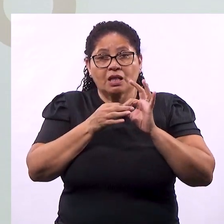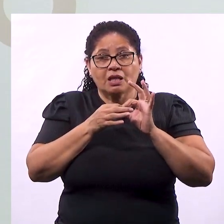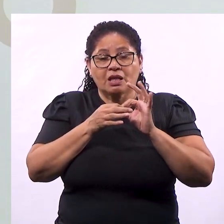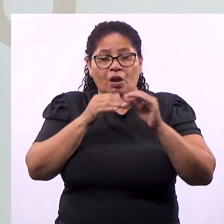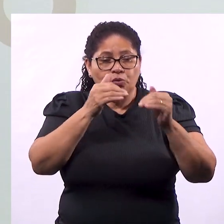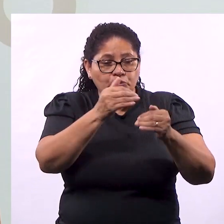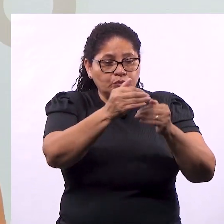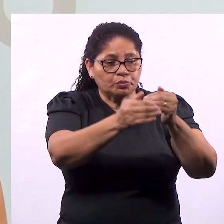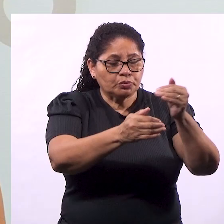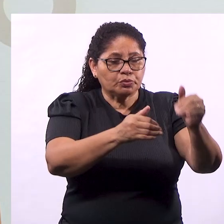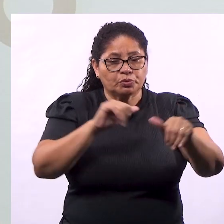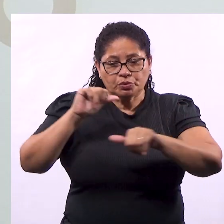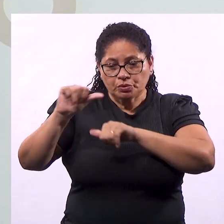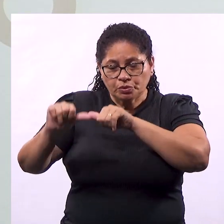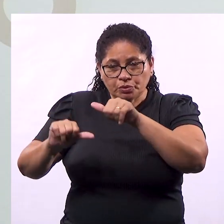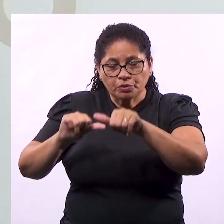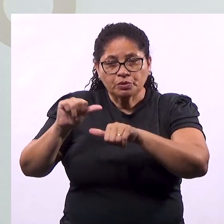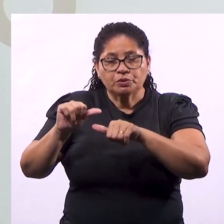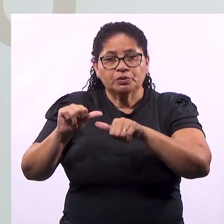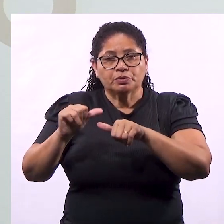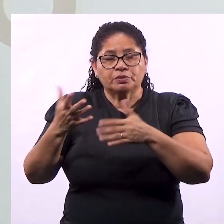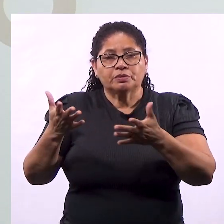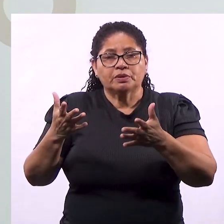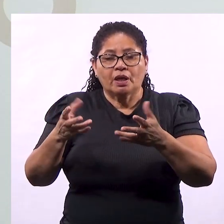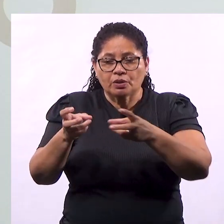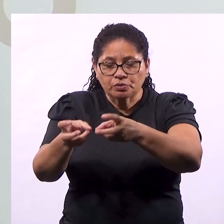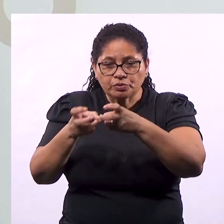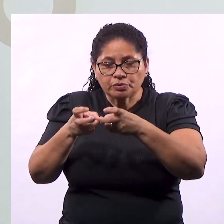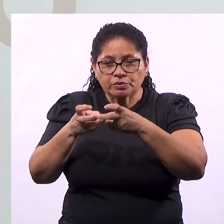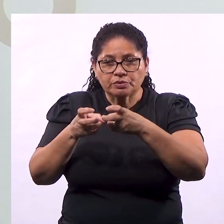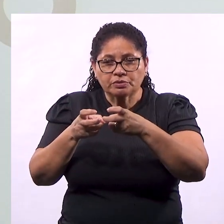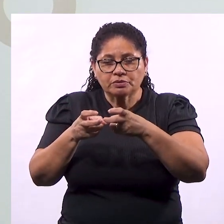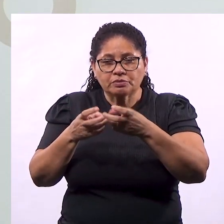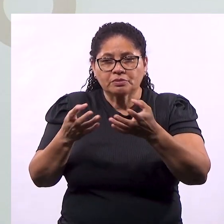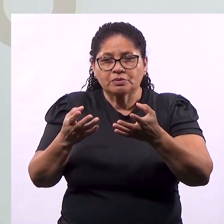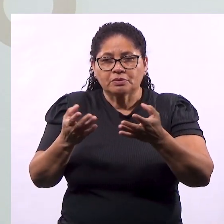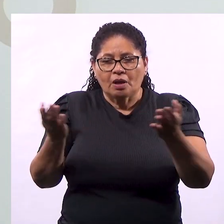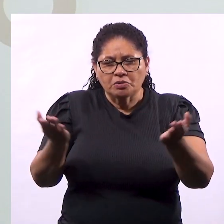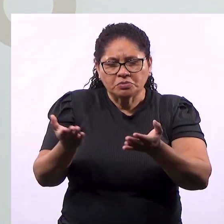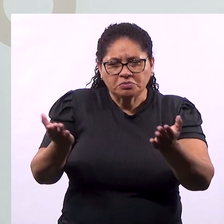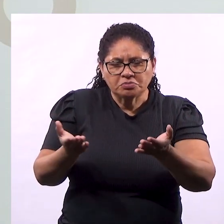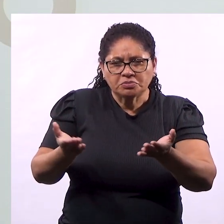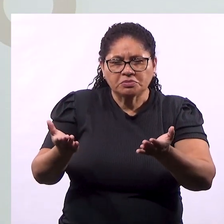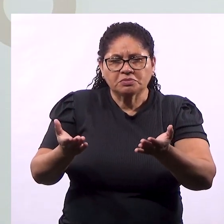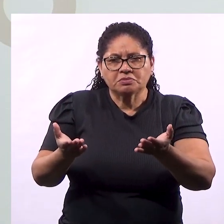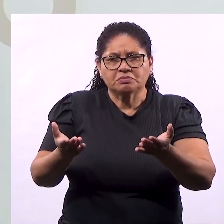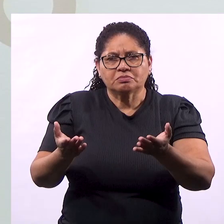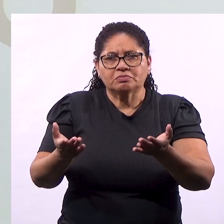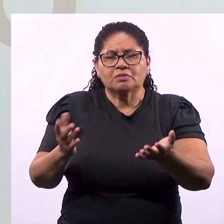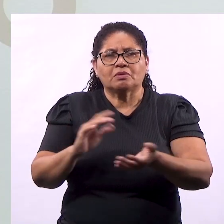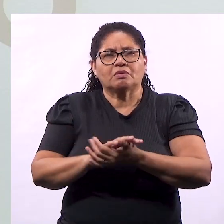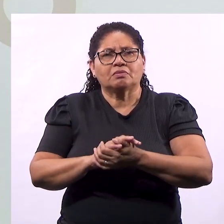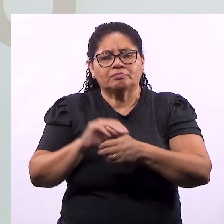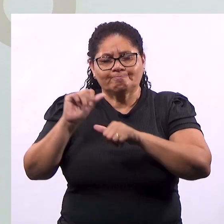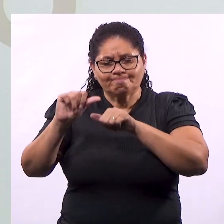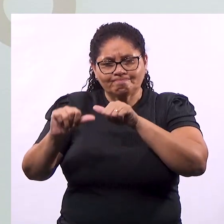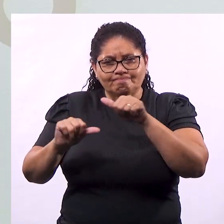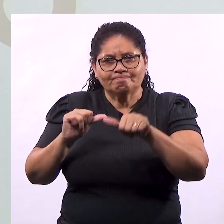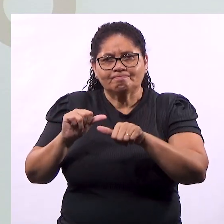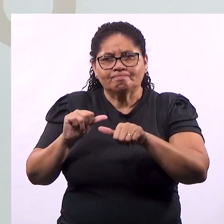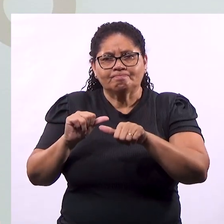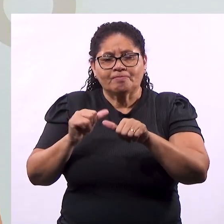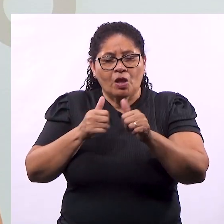aos processos avaliativos sobre as concepções mais modernas mais contemporâneas de avaliação